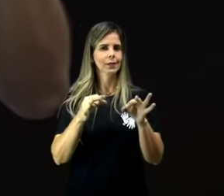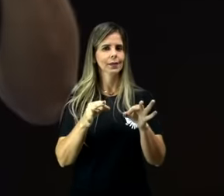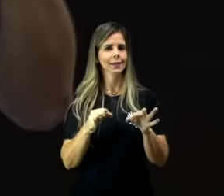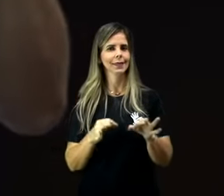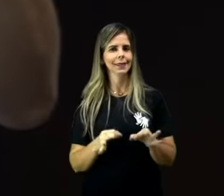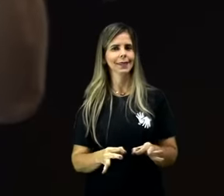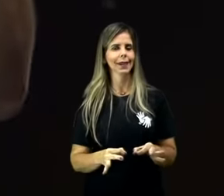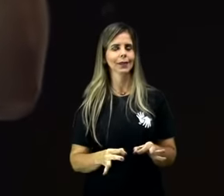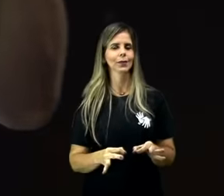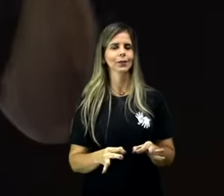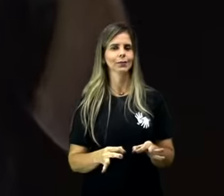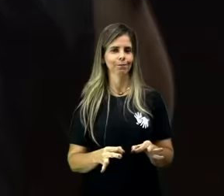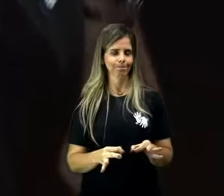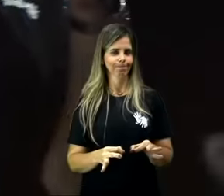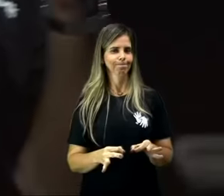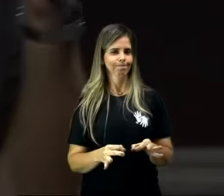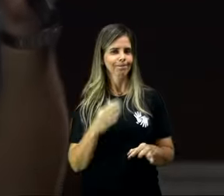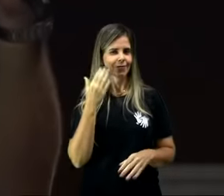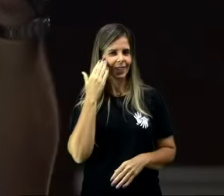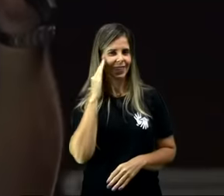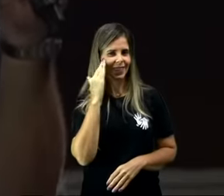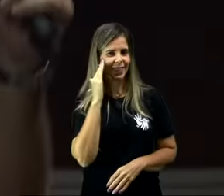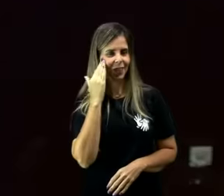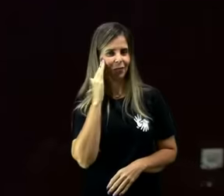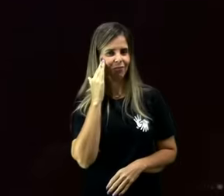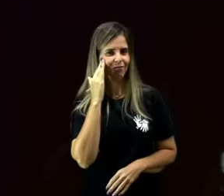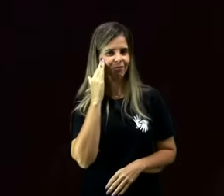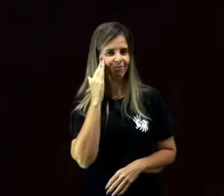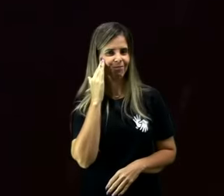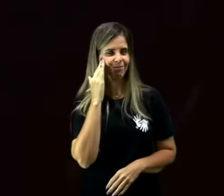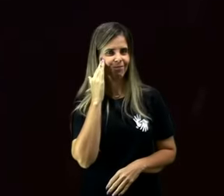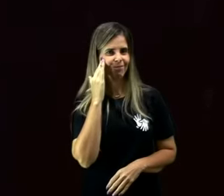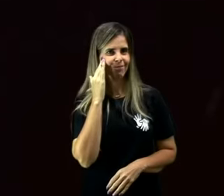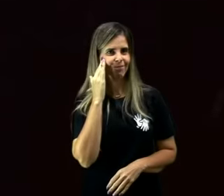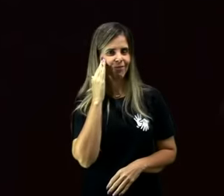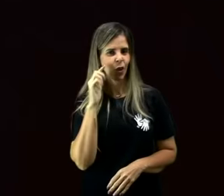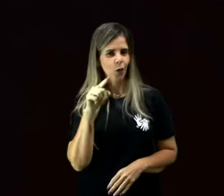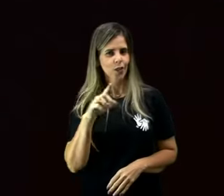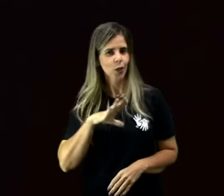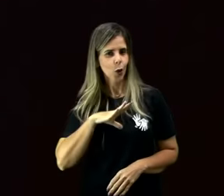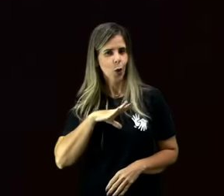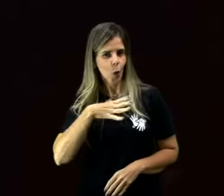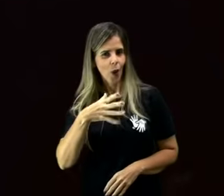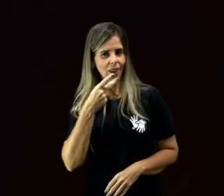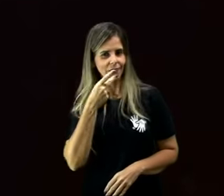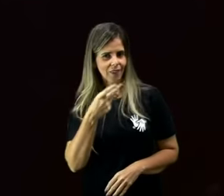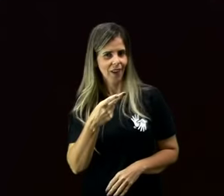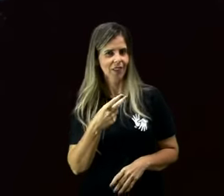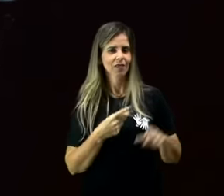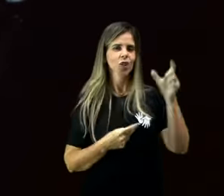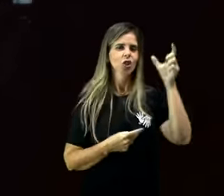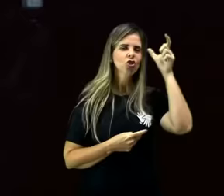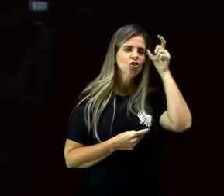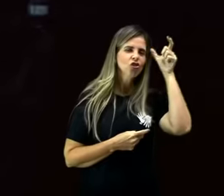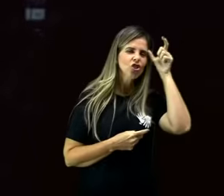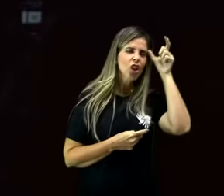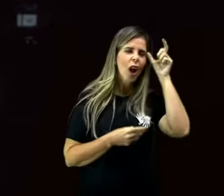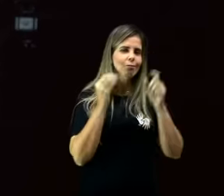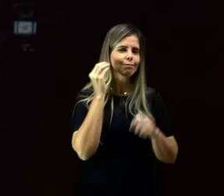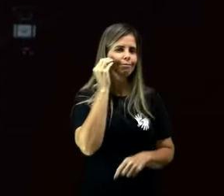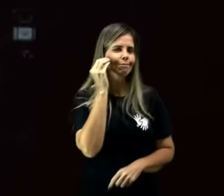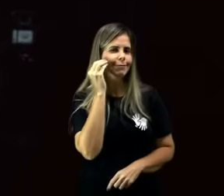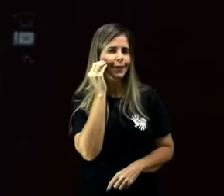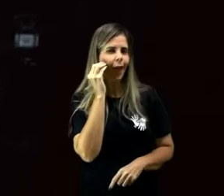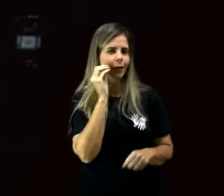Tem alguém que está entendendo o que eu estou pregando aqui? Tem coragem de falar para quem está perto de você? É por isso que ele está te irritando, porque ele sabe que você está na direção